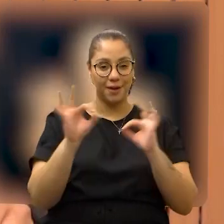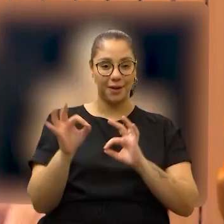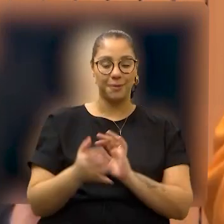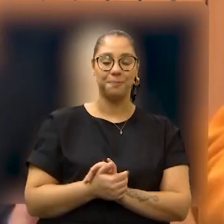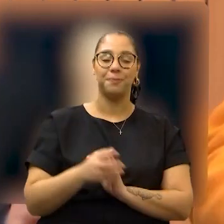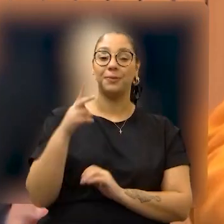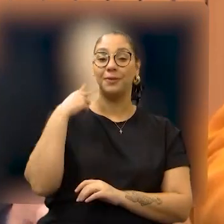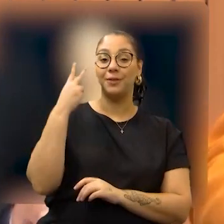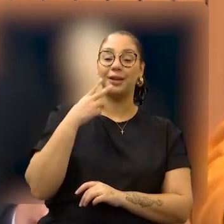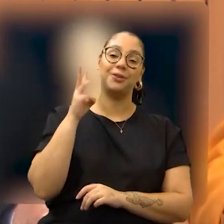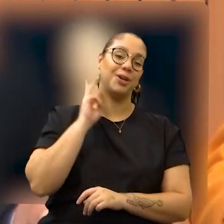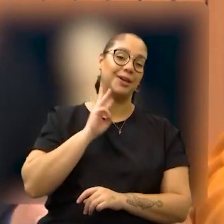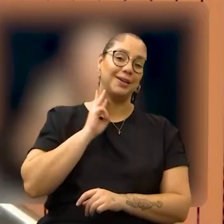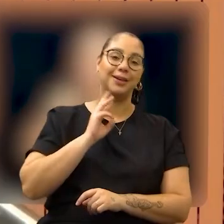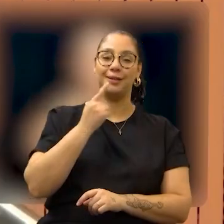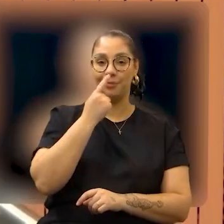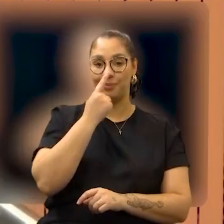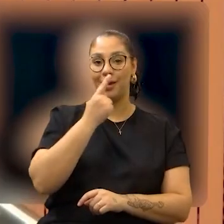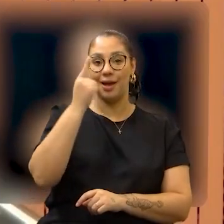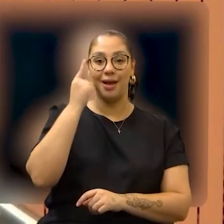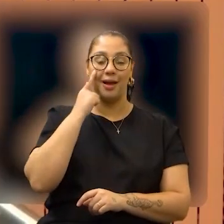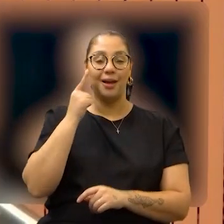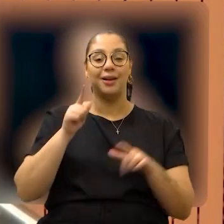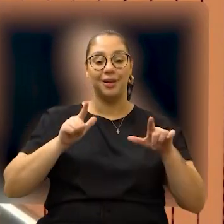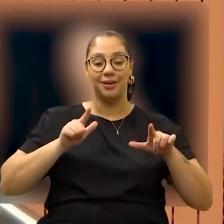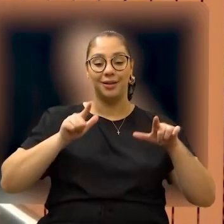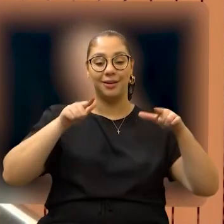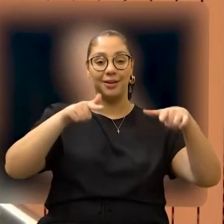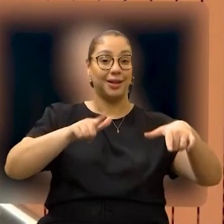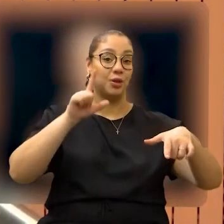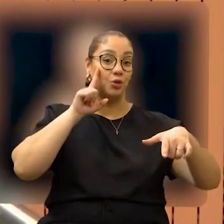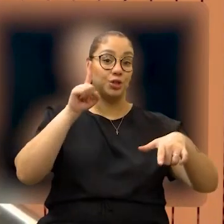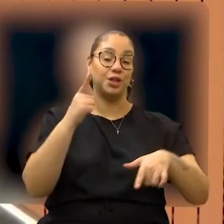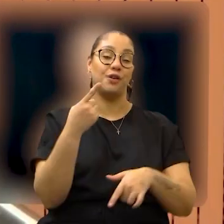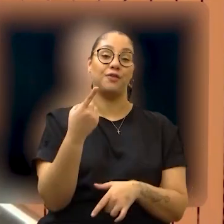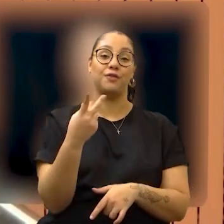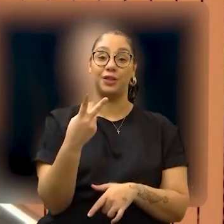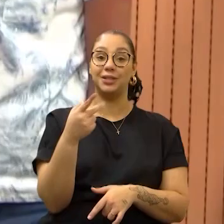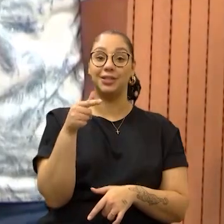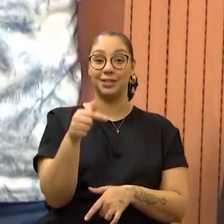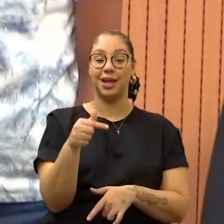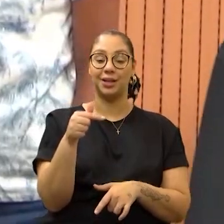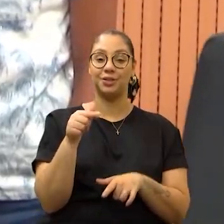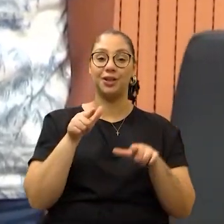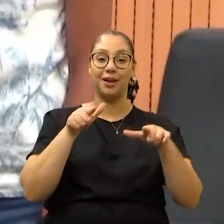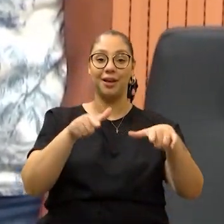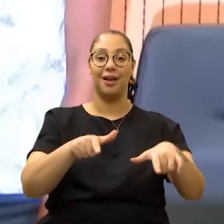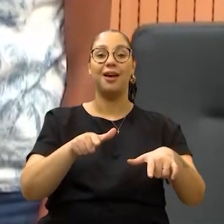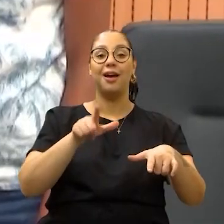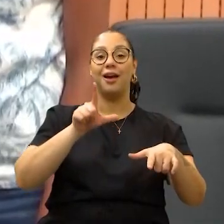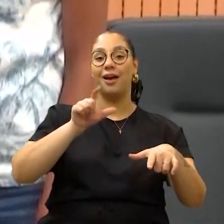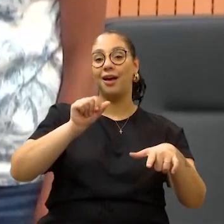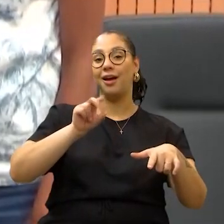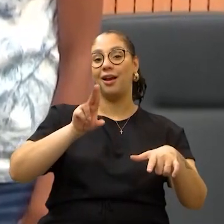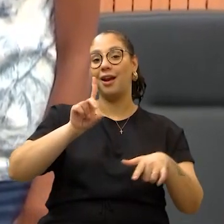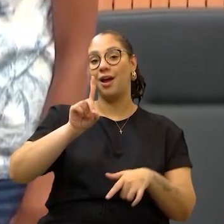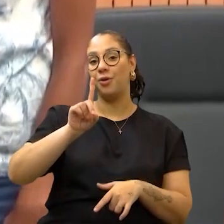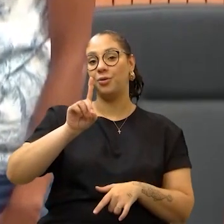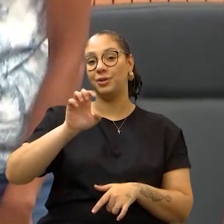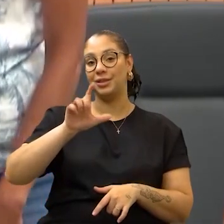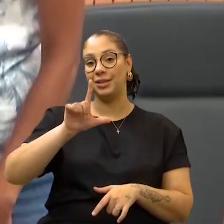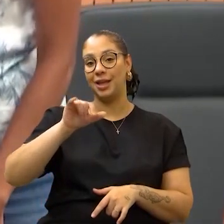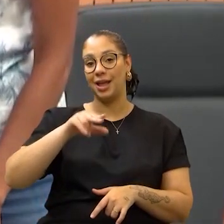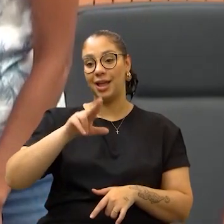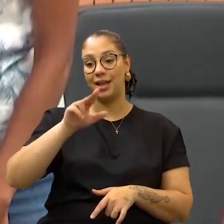Os vereadores Cecílio Santos e Paola Miguel entregaram no último dia 27 a medalha Laudelina de Campos